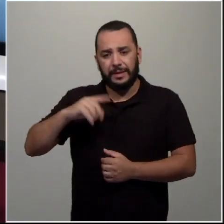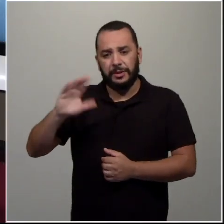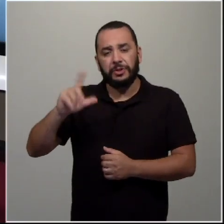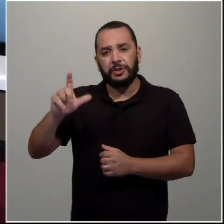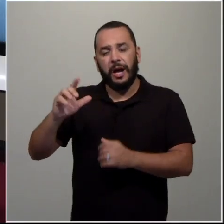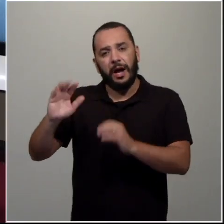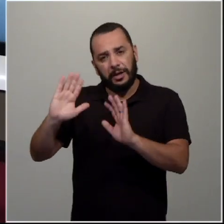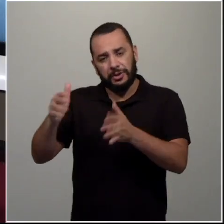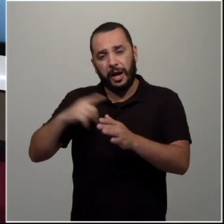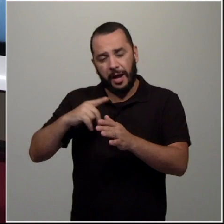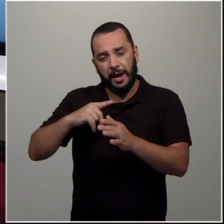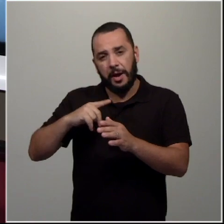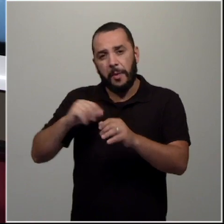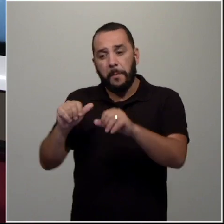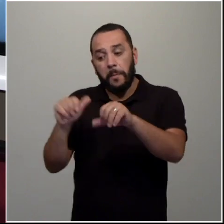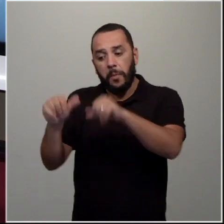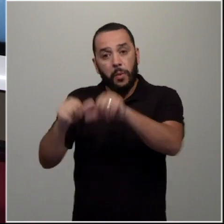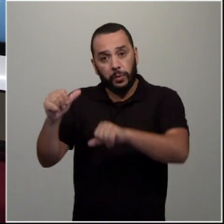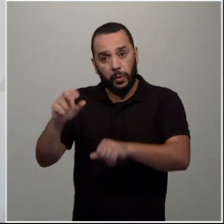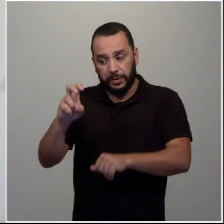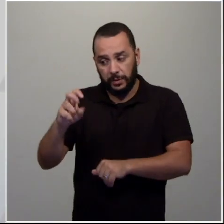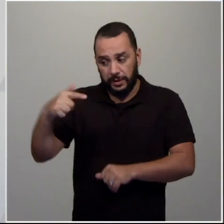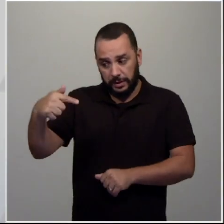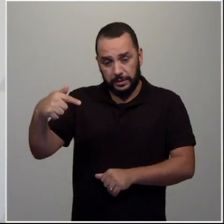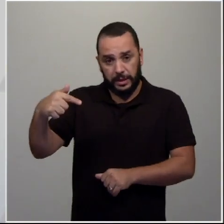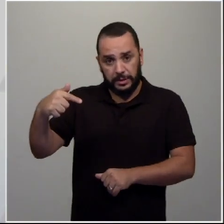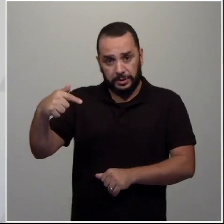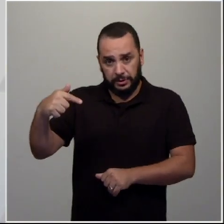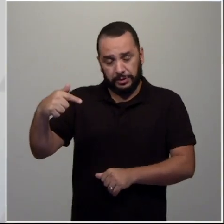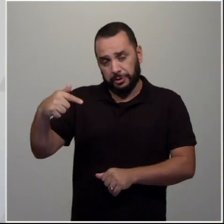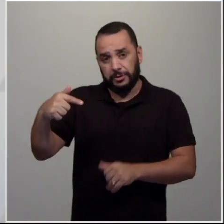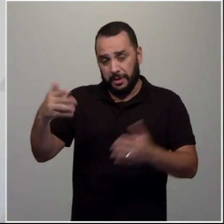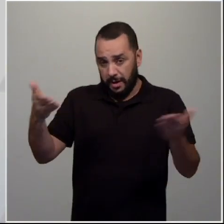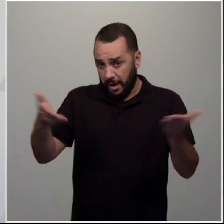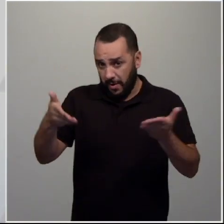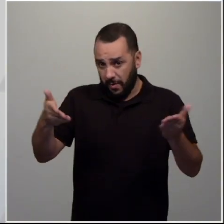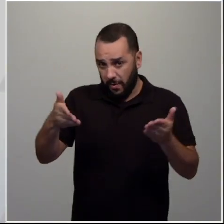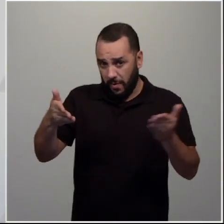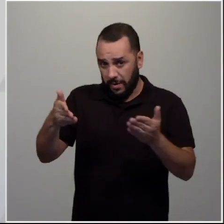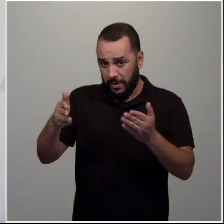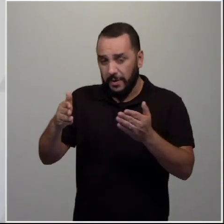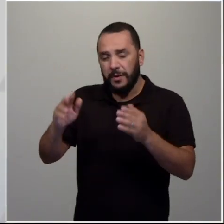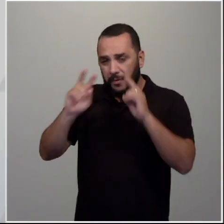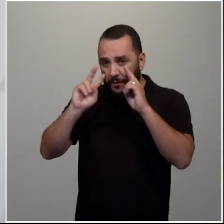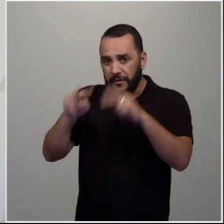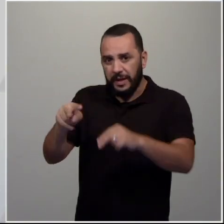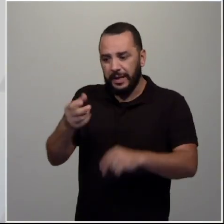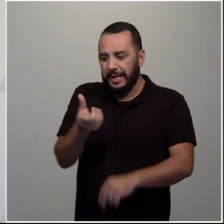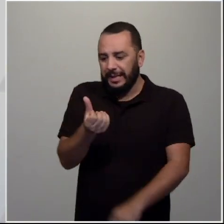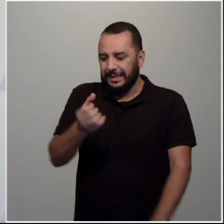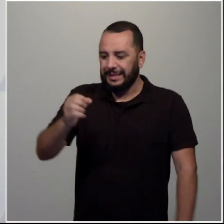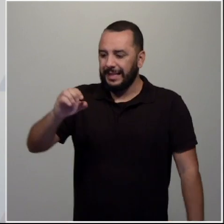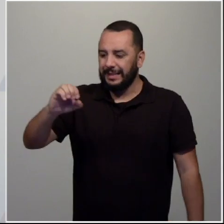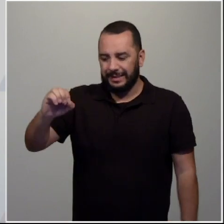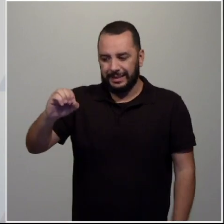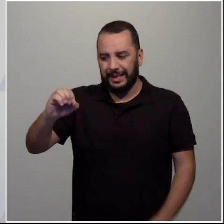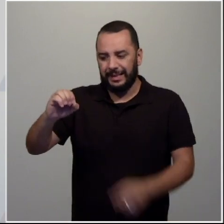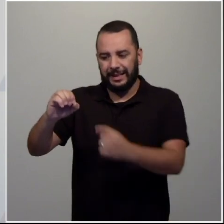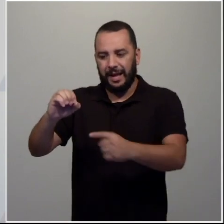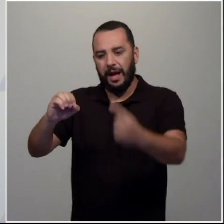à direita o que acontece a gente está ali então agora na olhando por 60 e levado a um que no caso aqui é